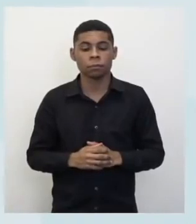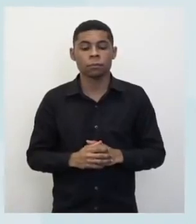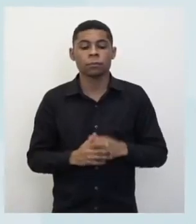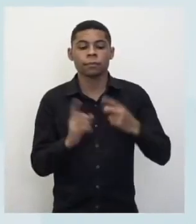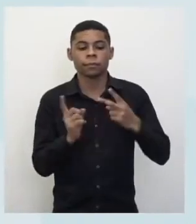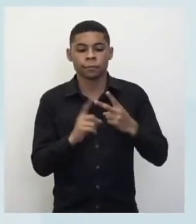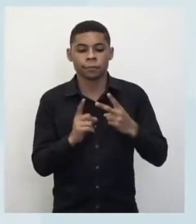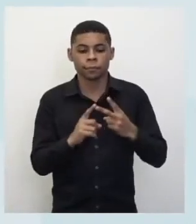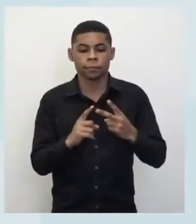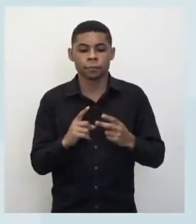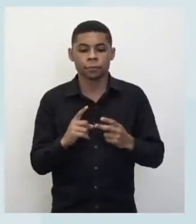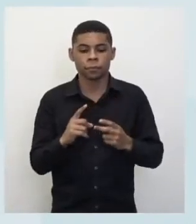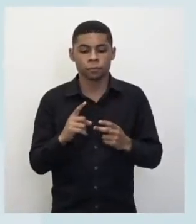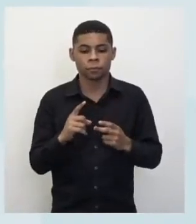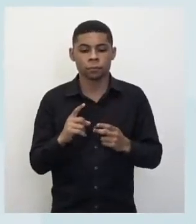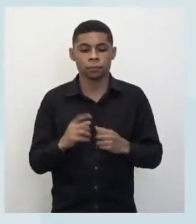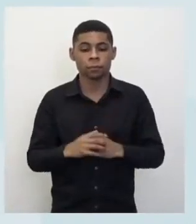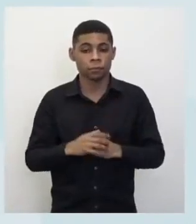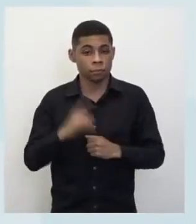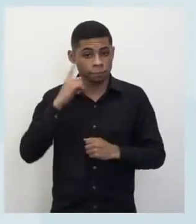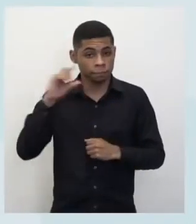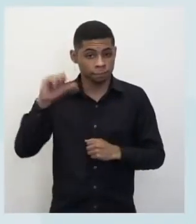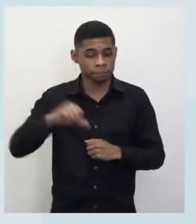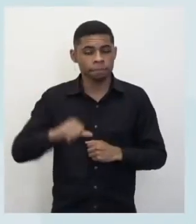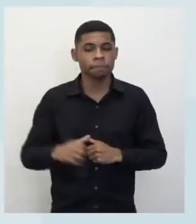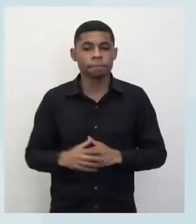em que momento? Vamos lá? Um minuto.